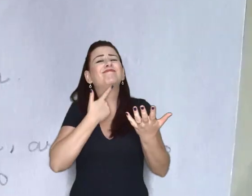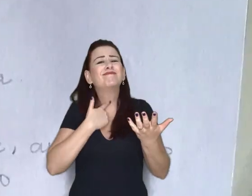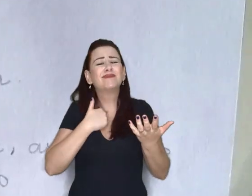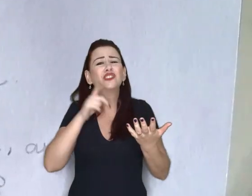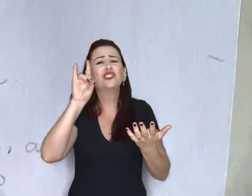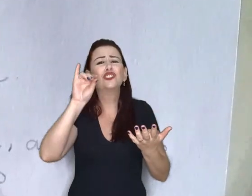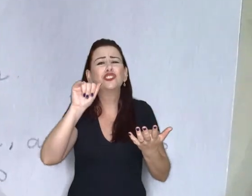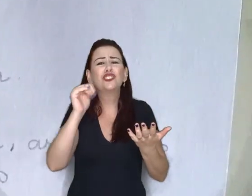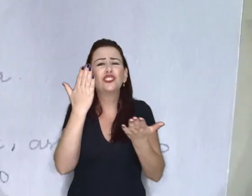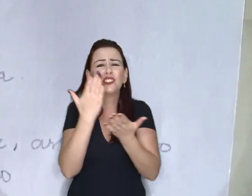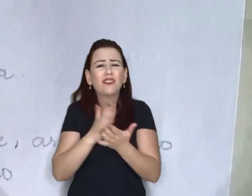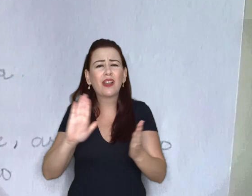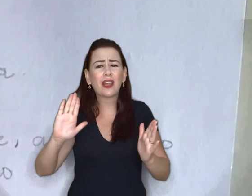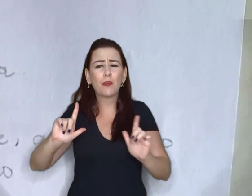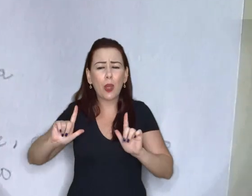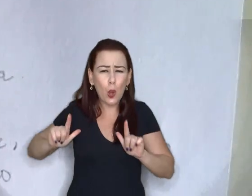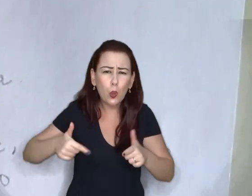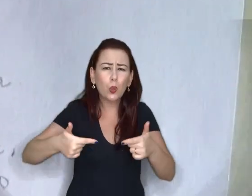termina.